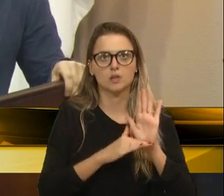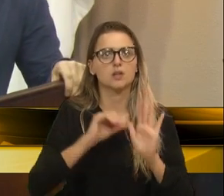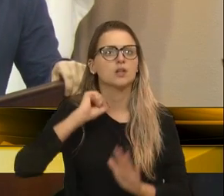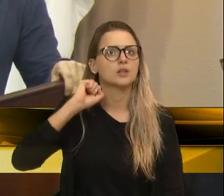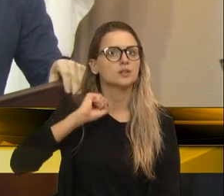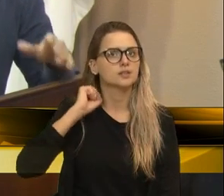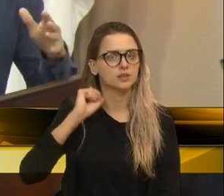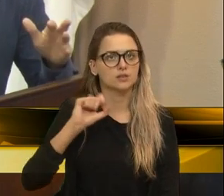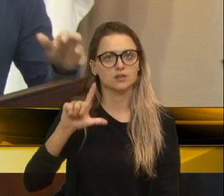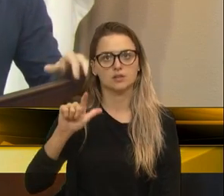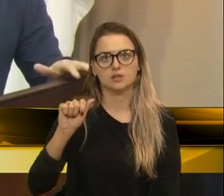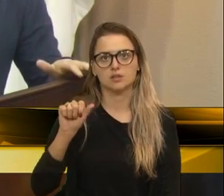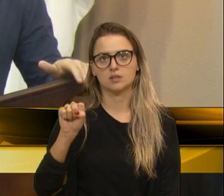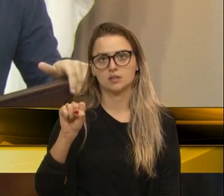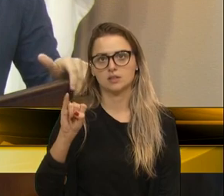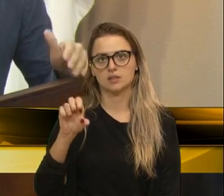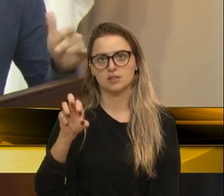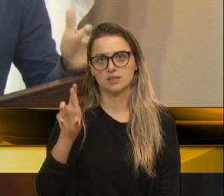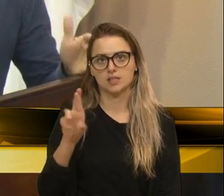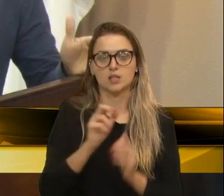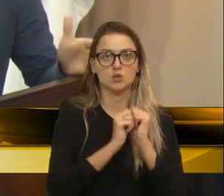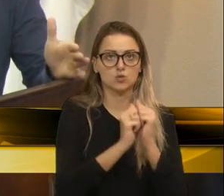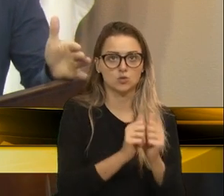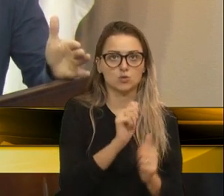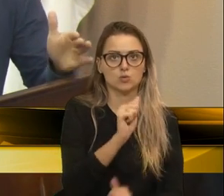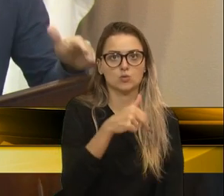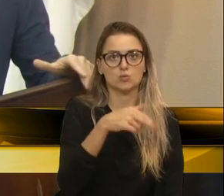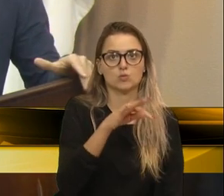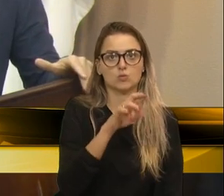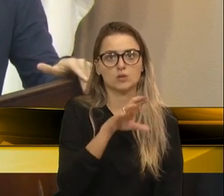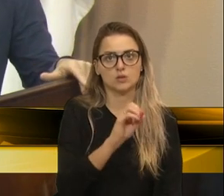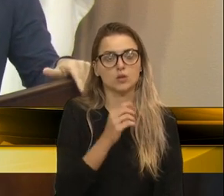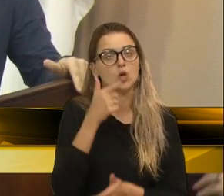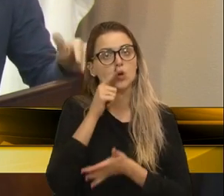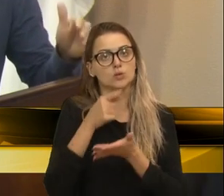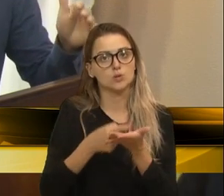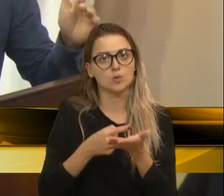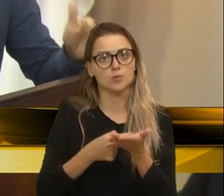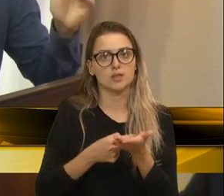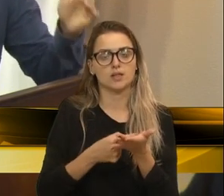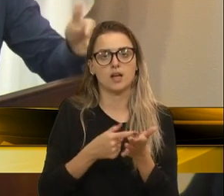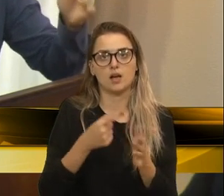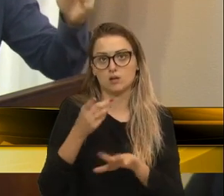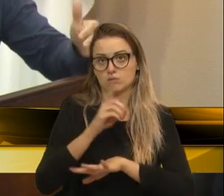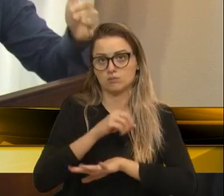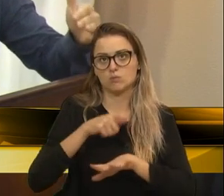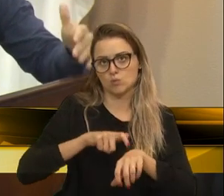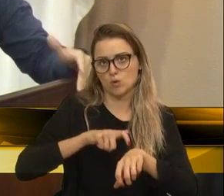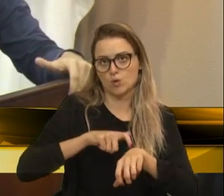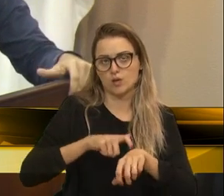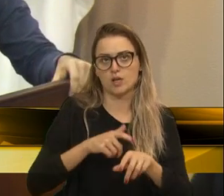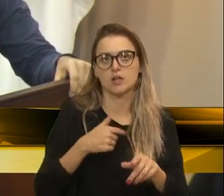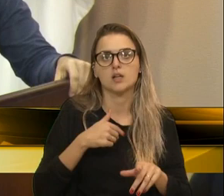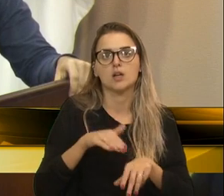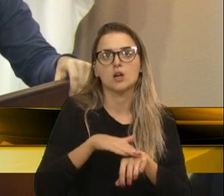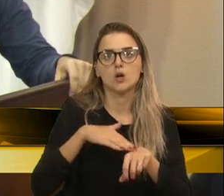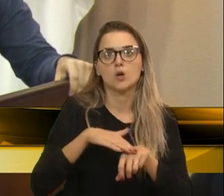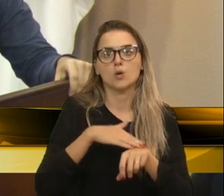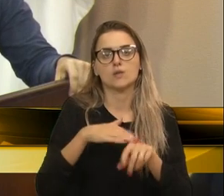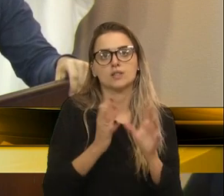Lazier Martins, através do Antônio Feldman, também conseguiu agilizar uma agenda para nós. Nós conseguimos falar na bancada